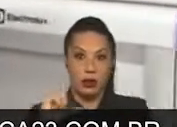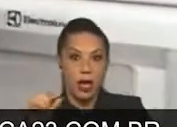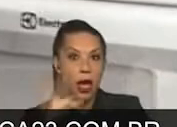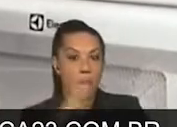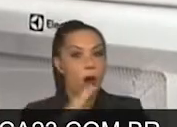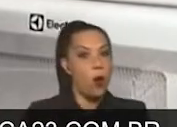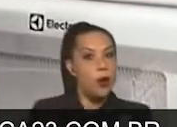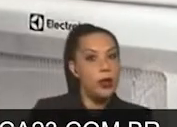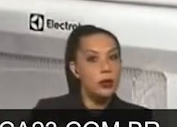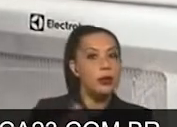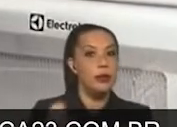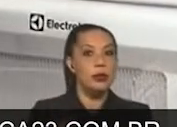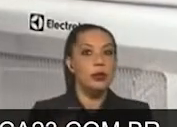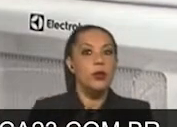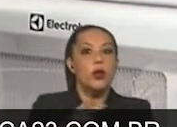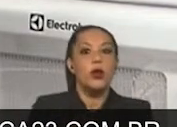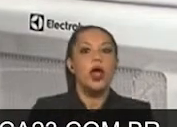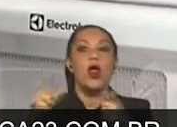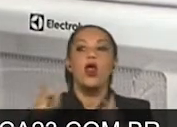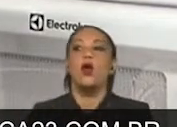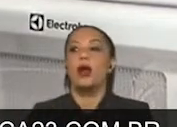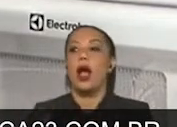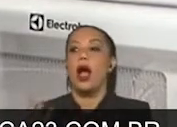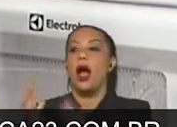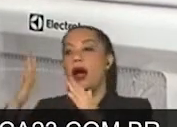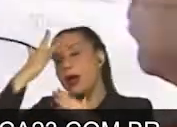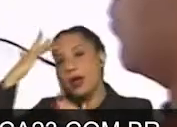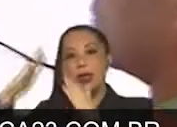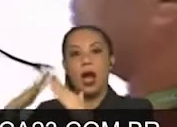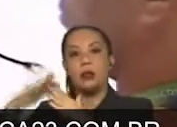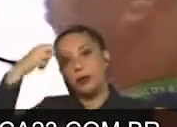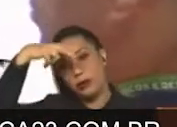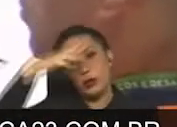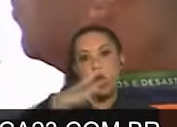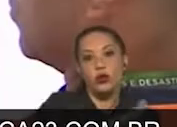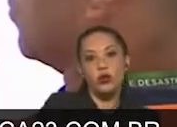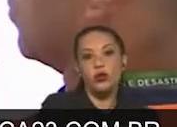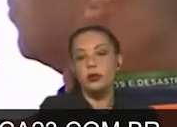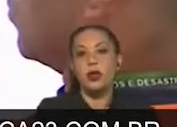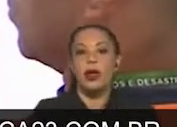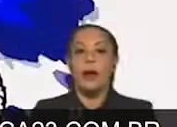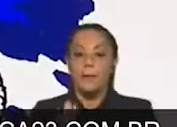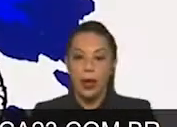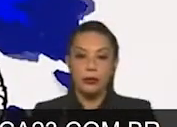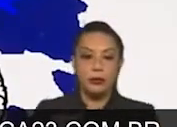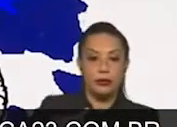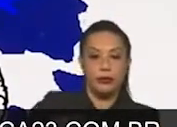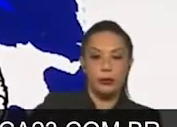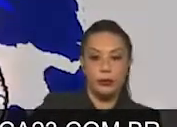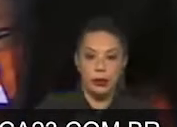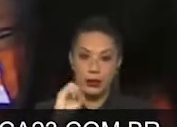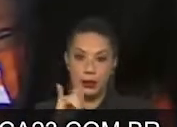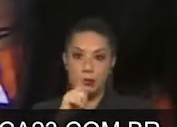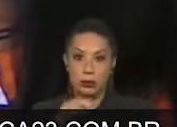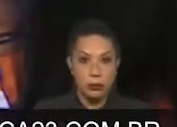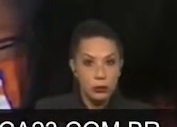orientação é procurar os abrigos indicados pela prefeitura. Ainda de acordo com a Defesa Civil, durante a inundação,